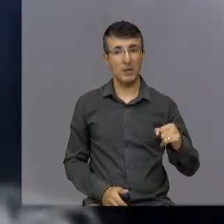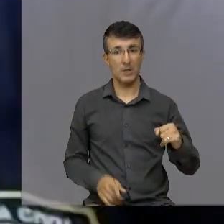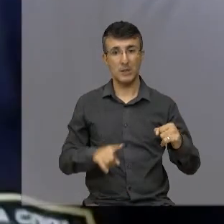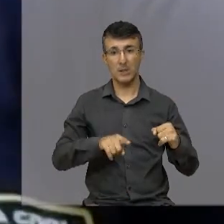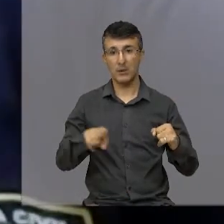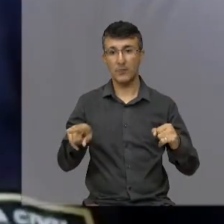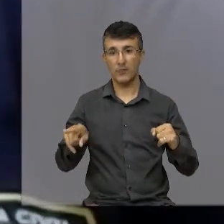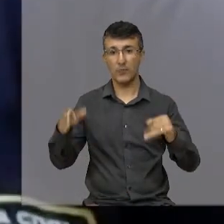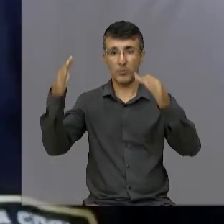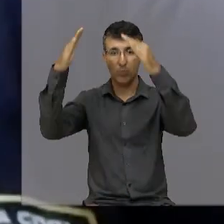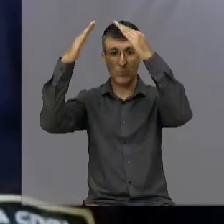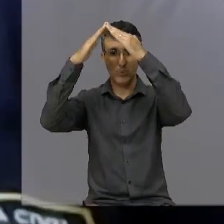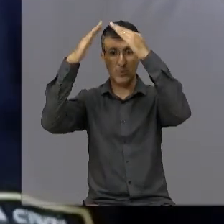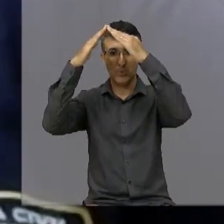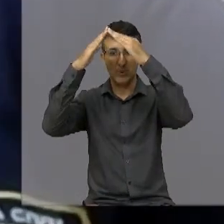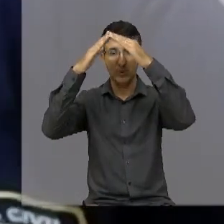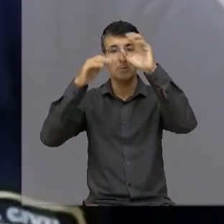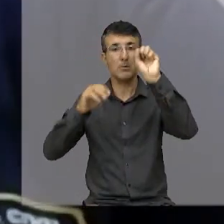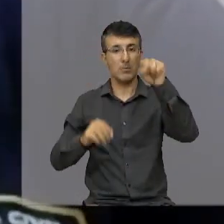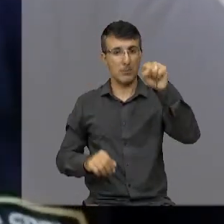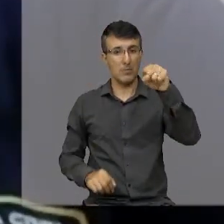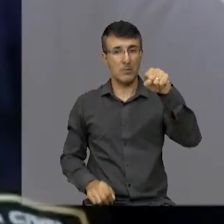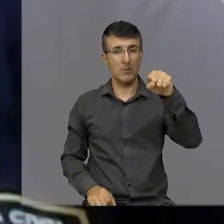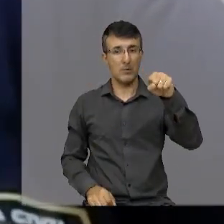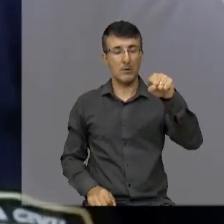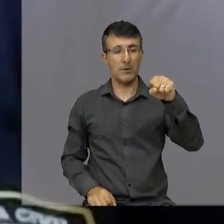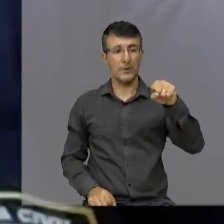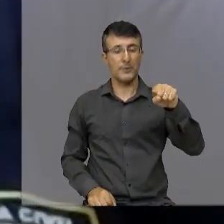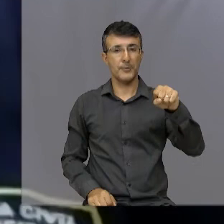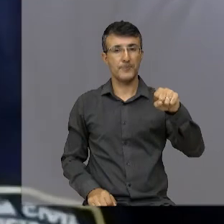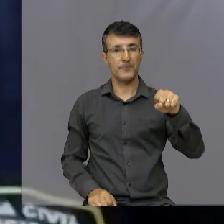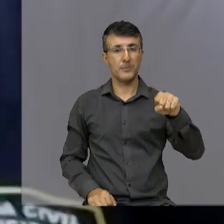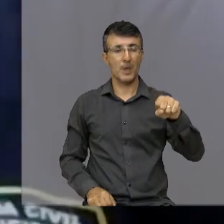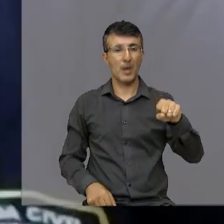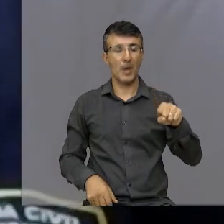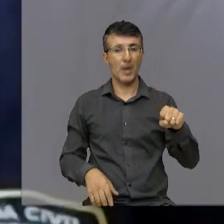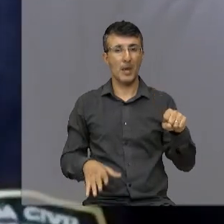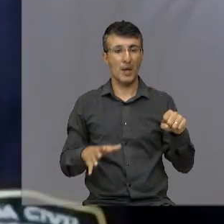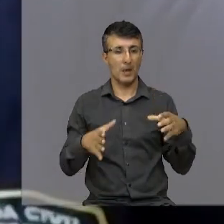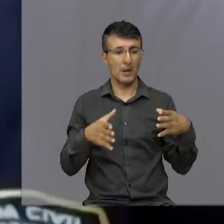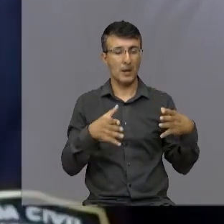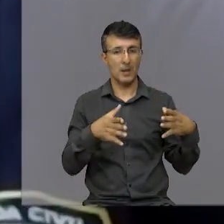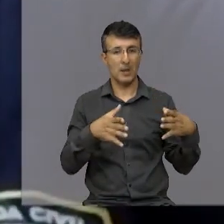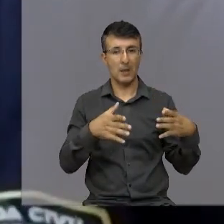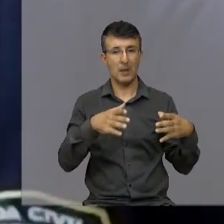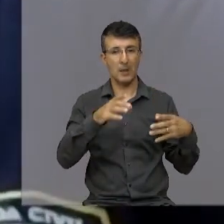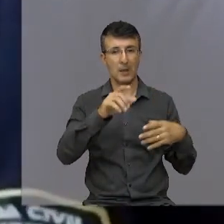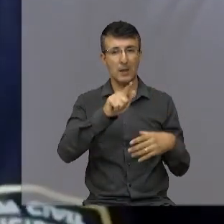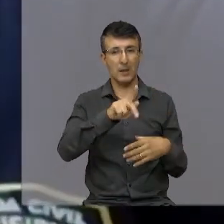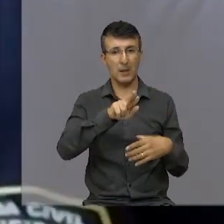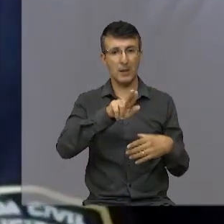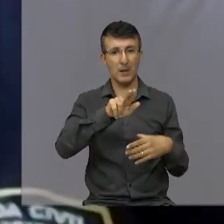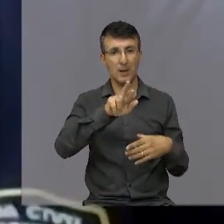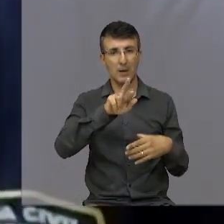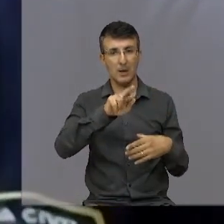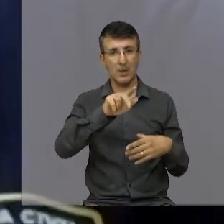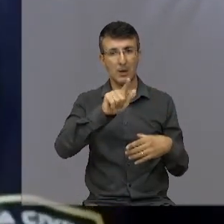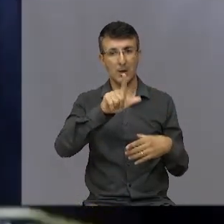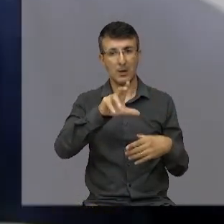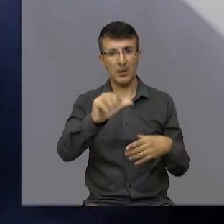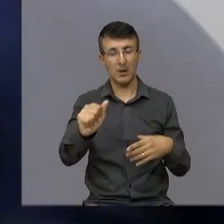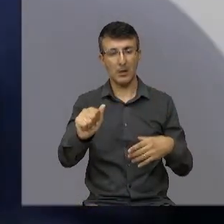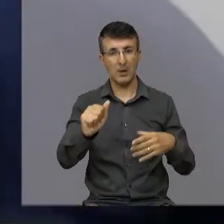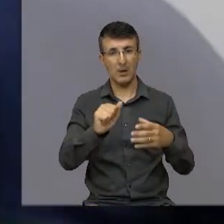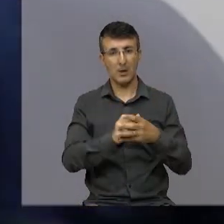Sim. Acompanha, aguarda terminar o boletim de ocorrência. Se for algum boletim que o autor vai ficar